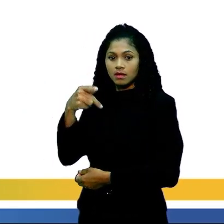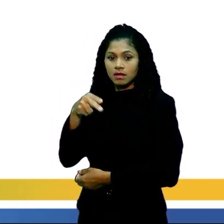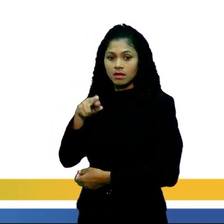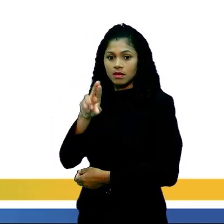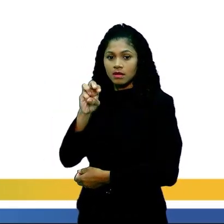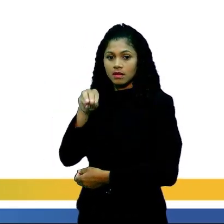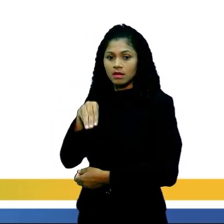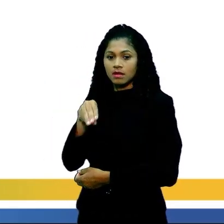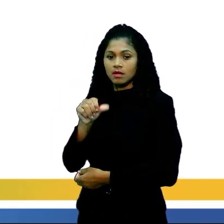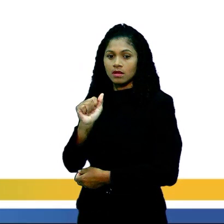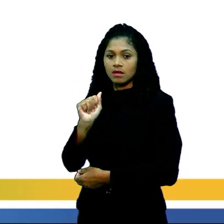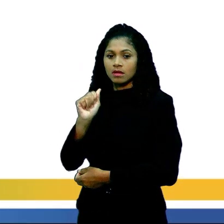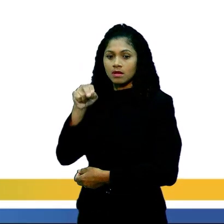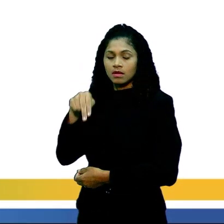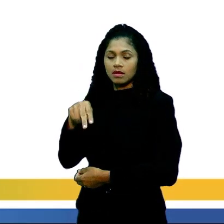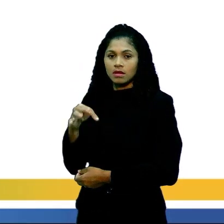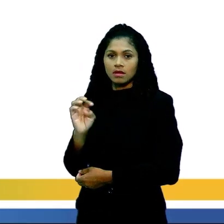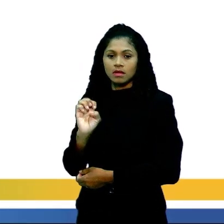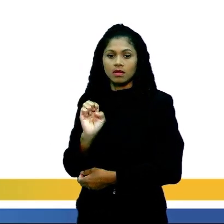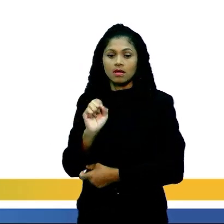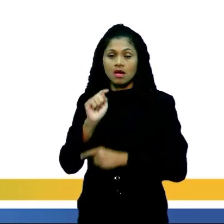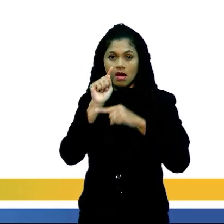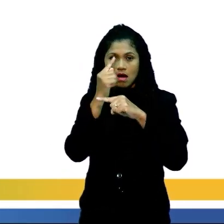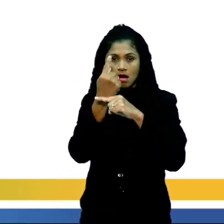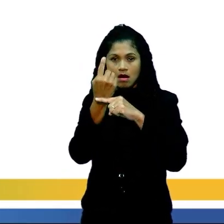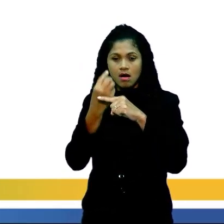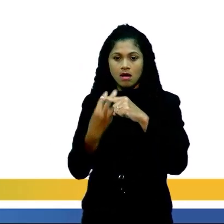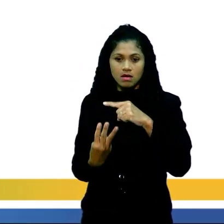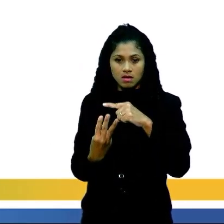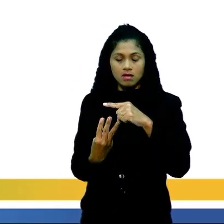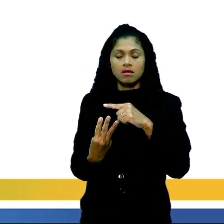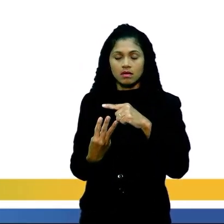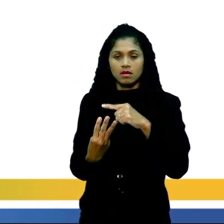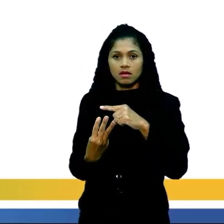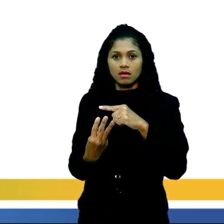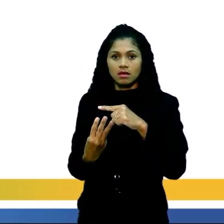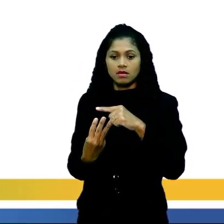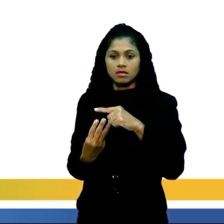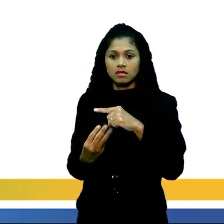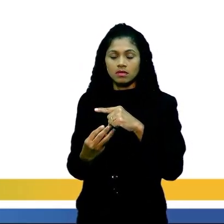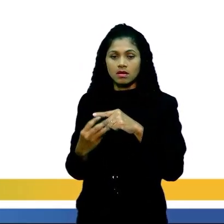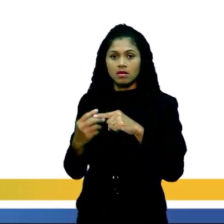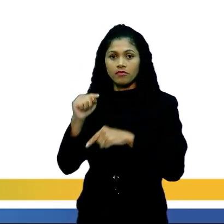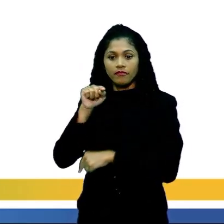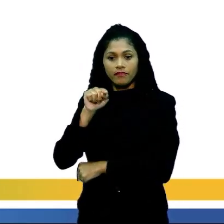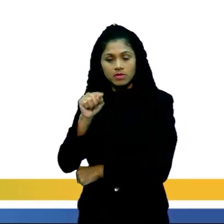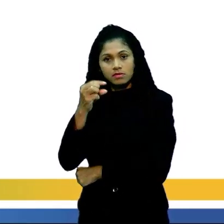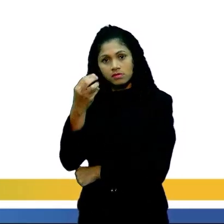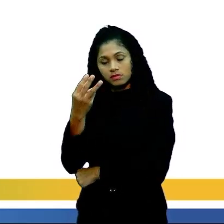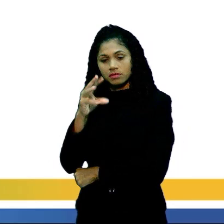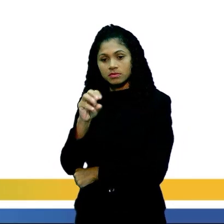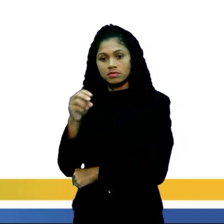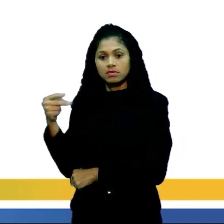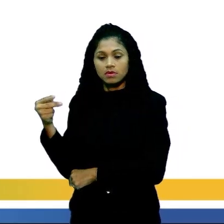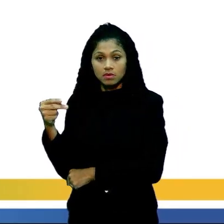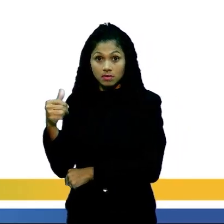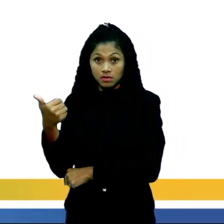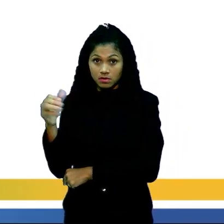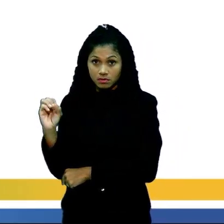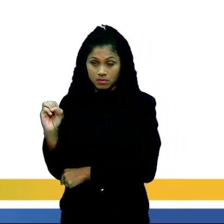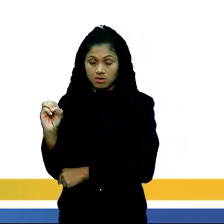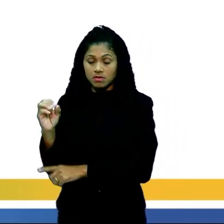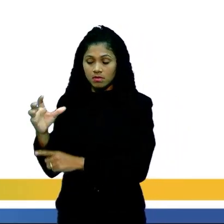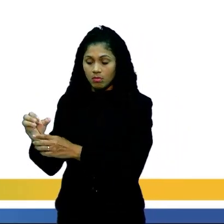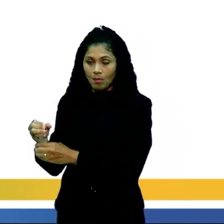garrafa, vezes 30 é igual a 10. Ou seja, se a gente olhar bem por esse lado aí,